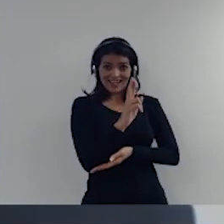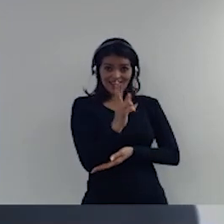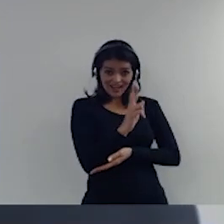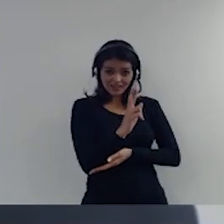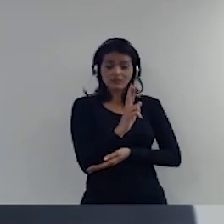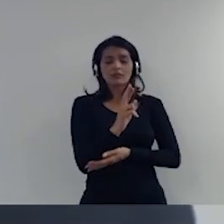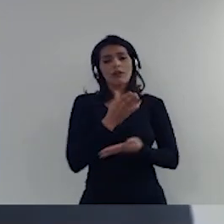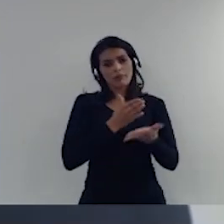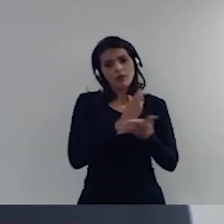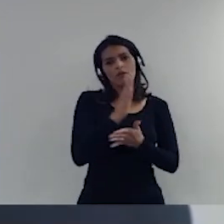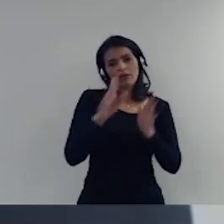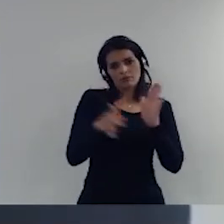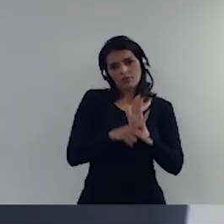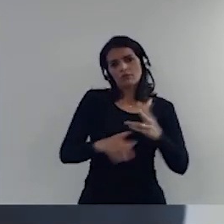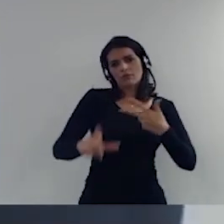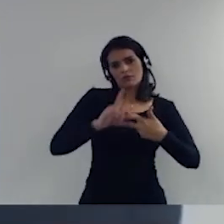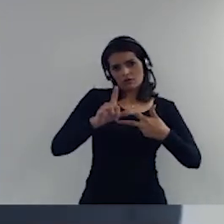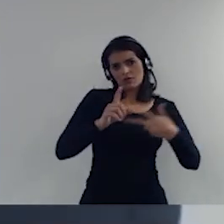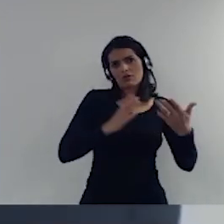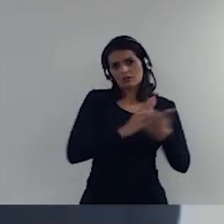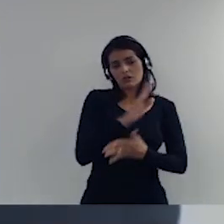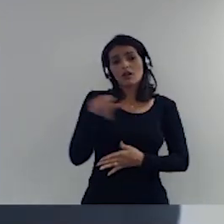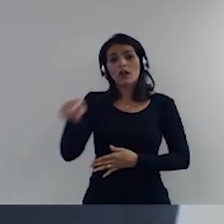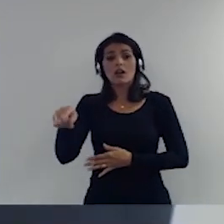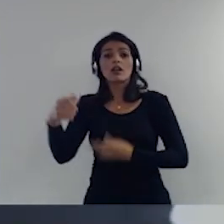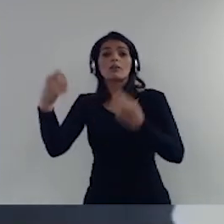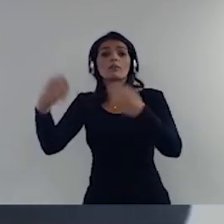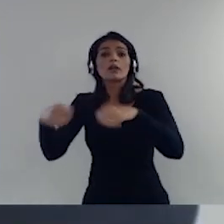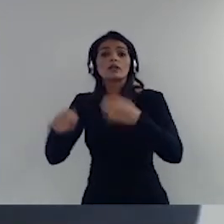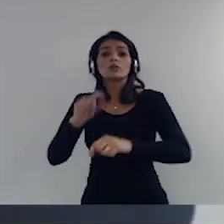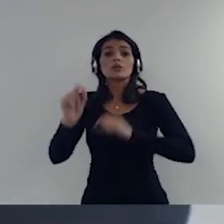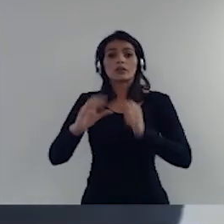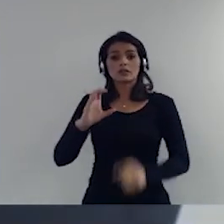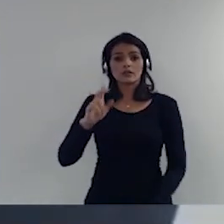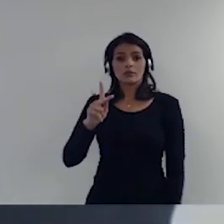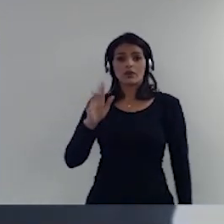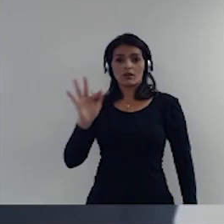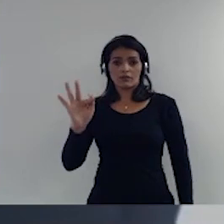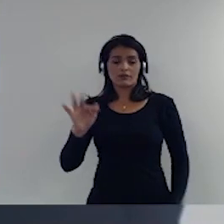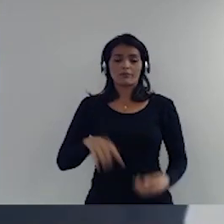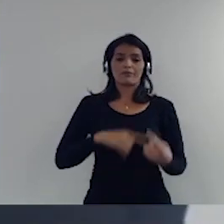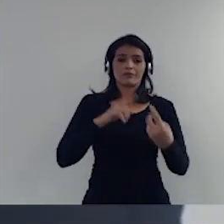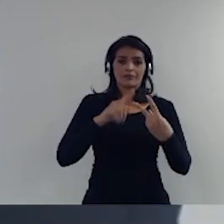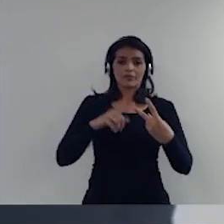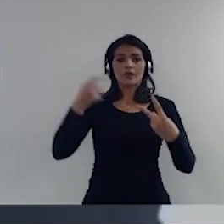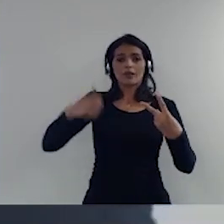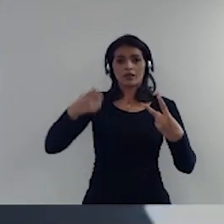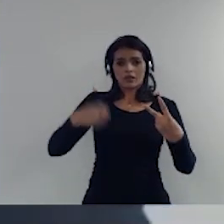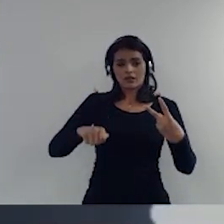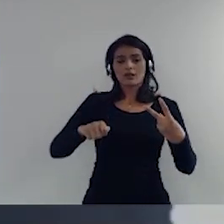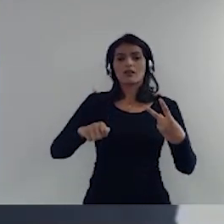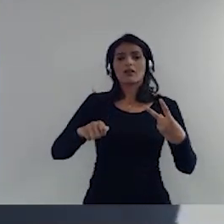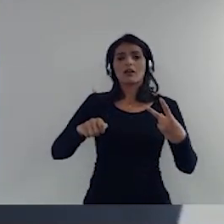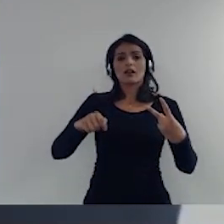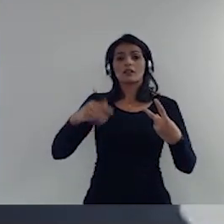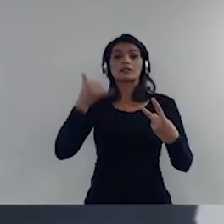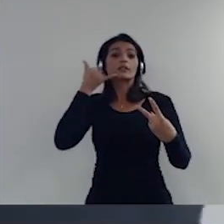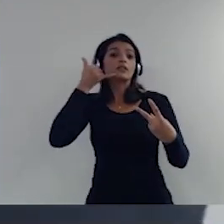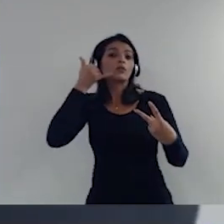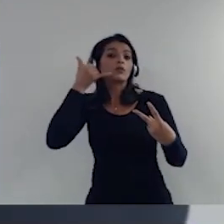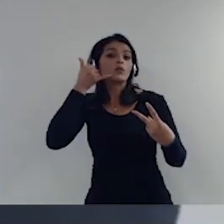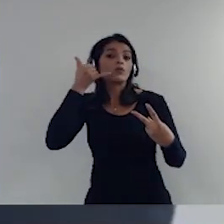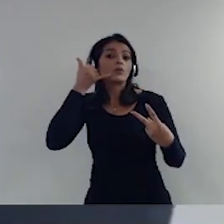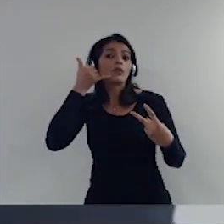aprovada pelo parlamento, ela necessita ter CPF, ela necessita ter um celular